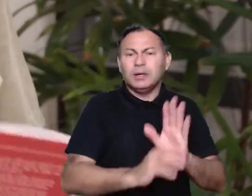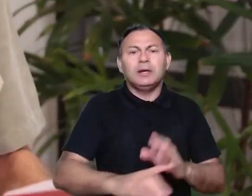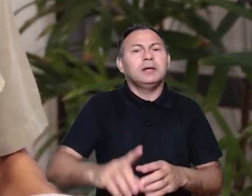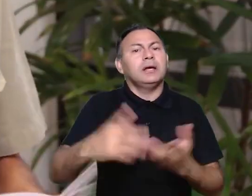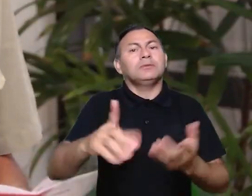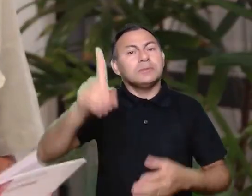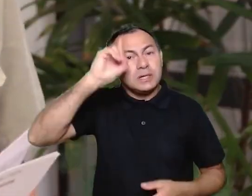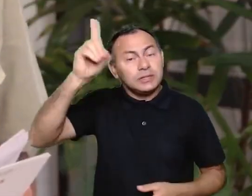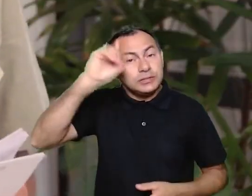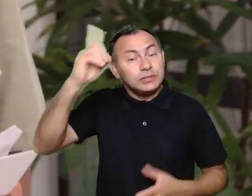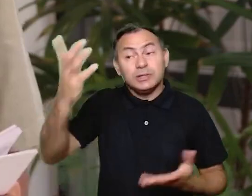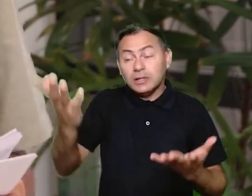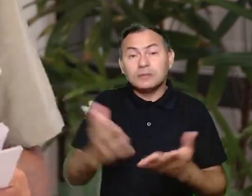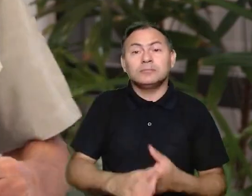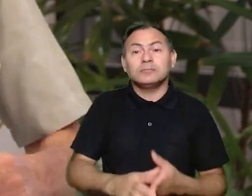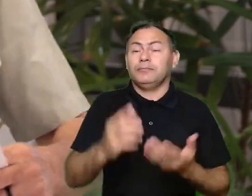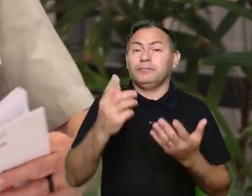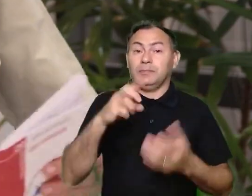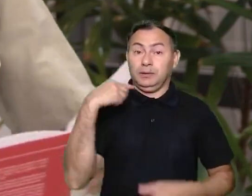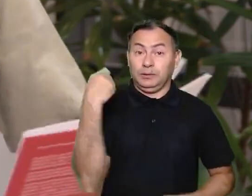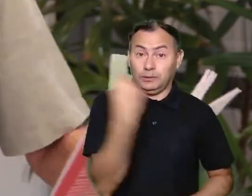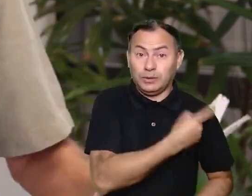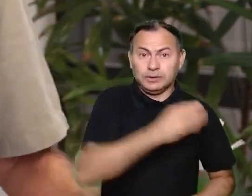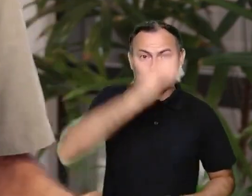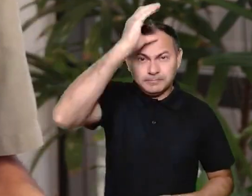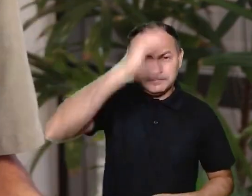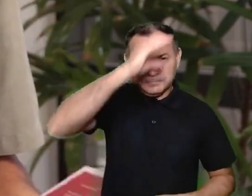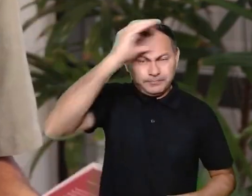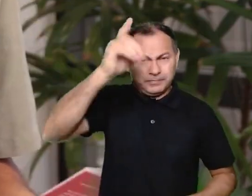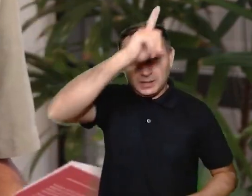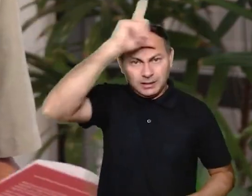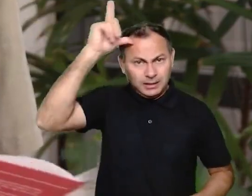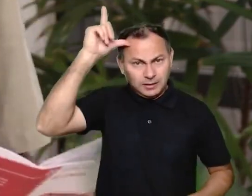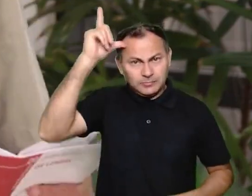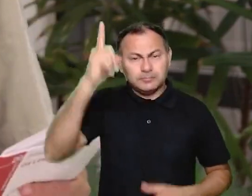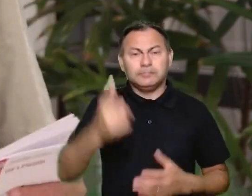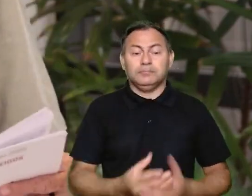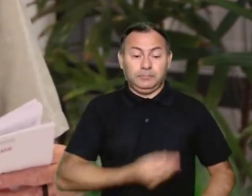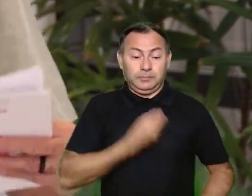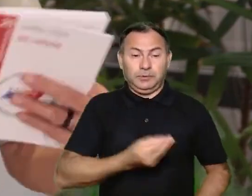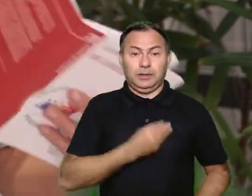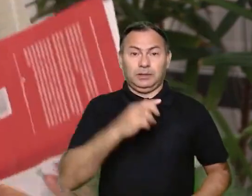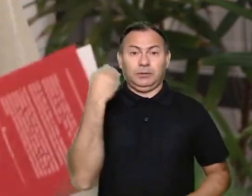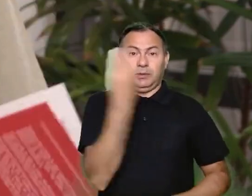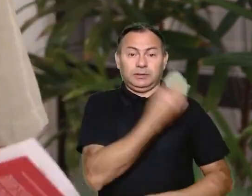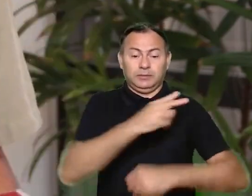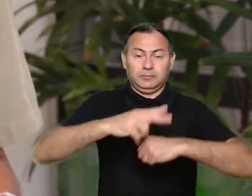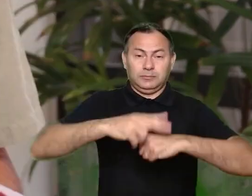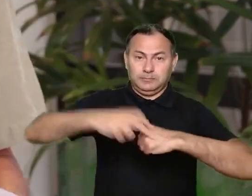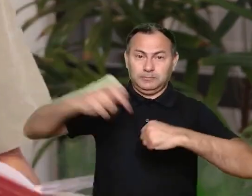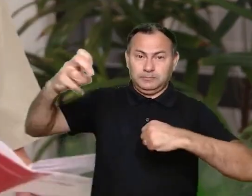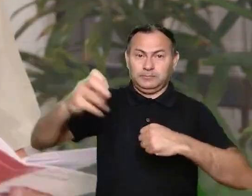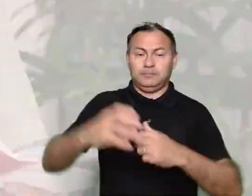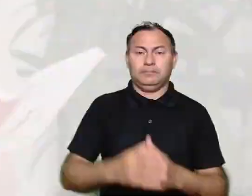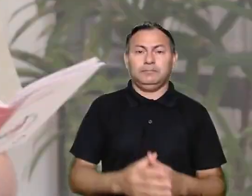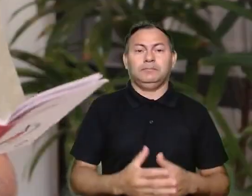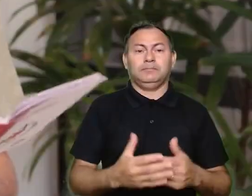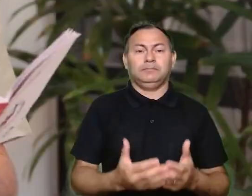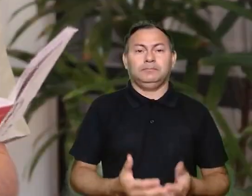no cotidiano, né, que nós, cristãos leigos e leigas, vivemos a nossa vocação.